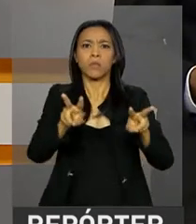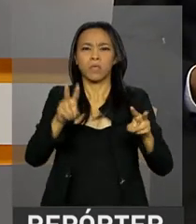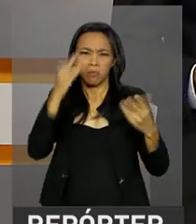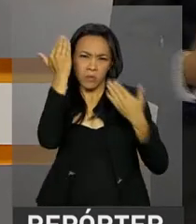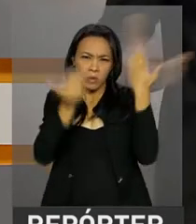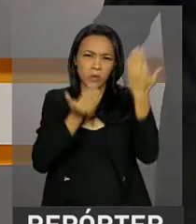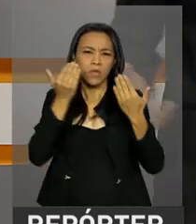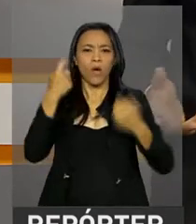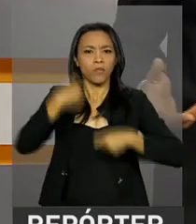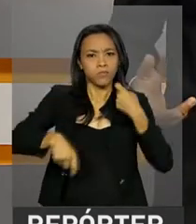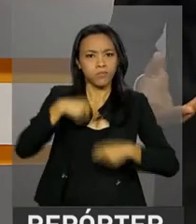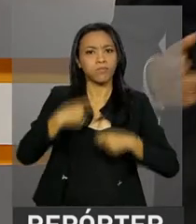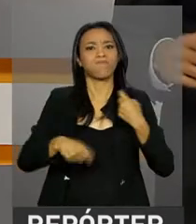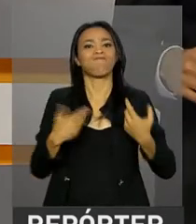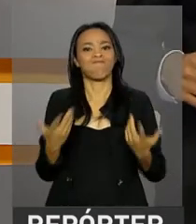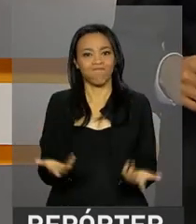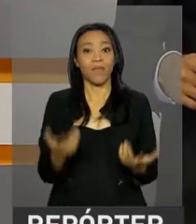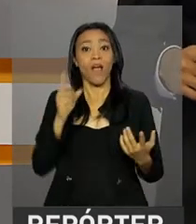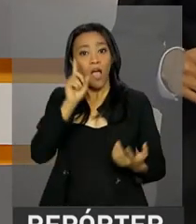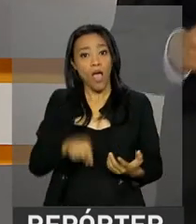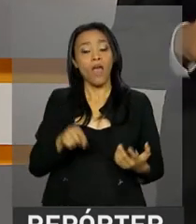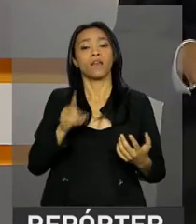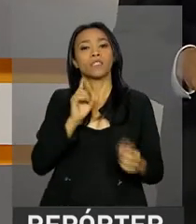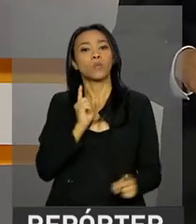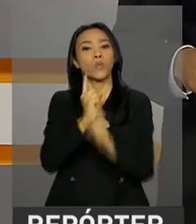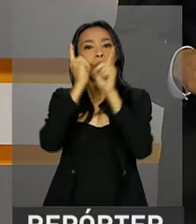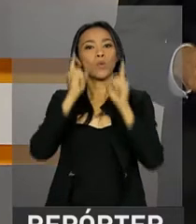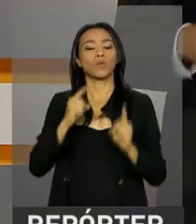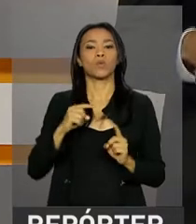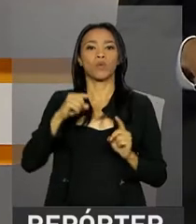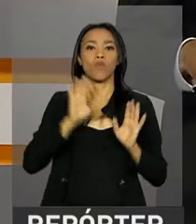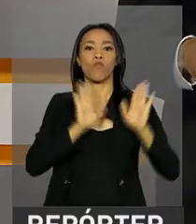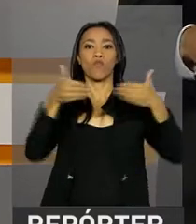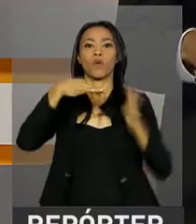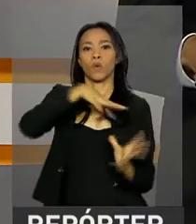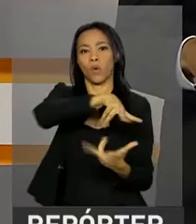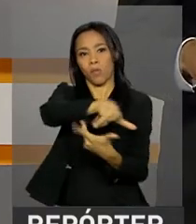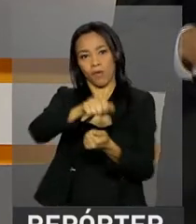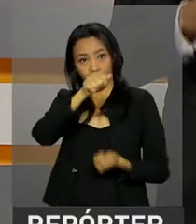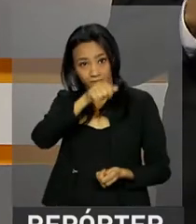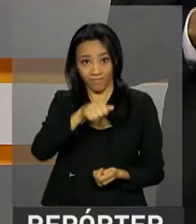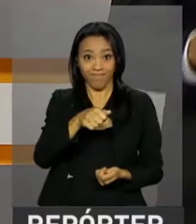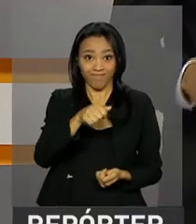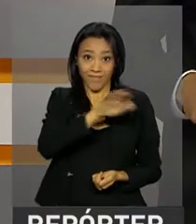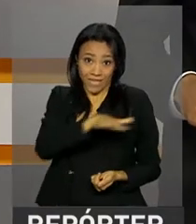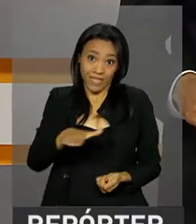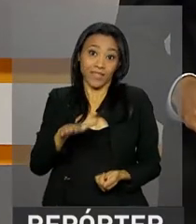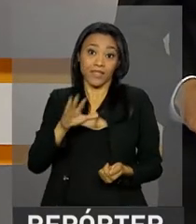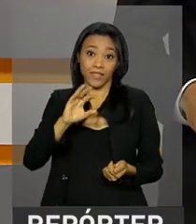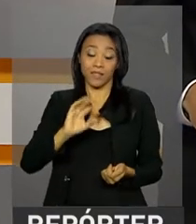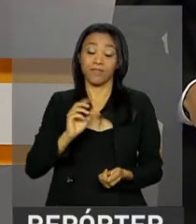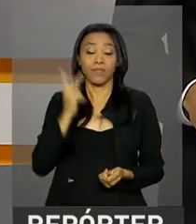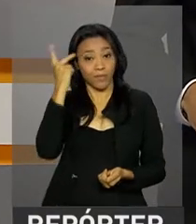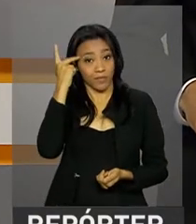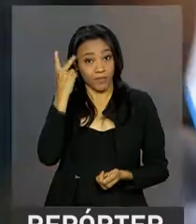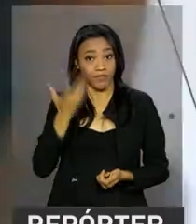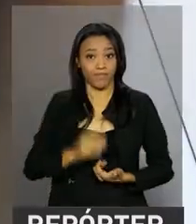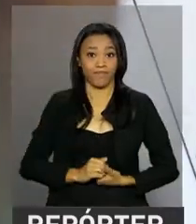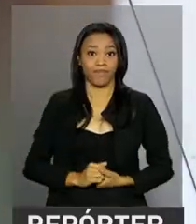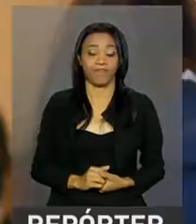ou sexual foi durante o fórum global da criança realizado em são paulo